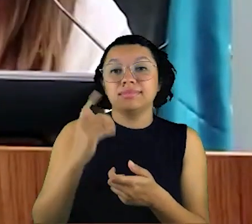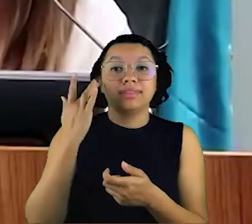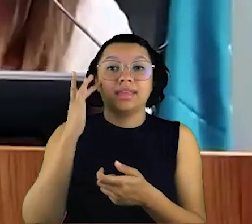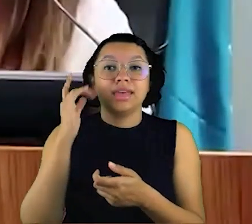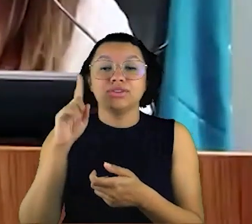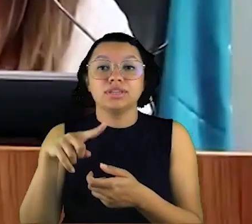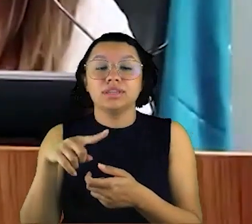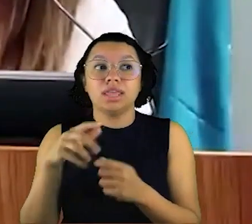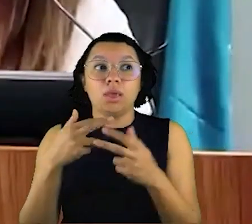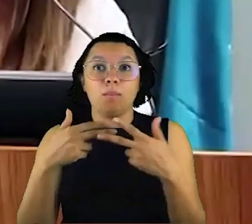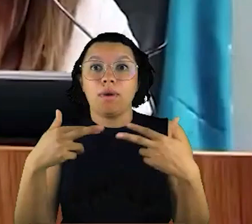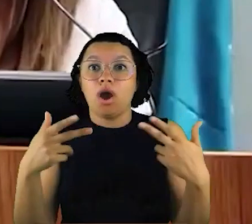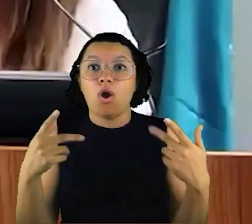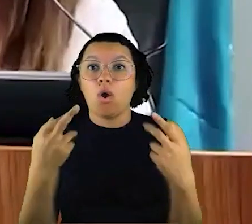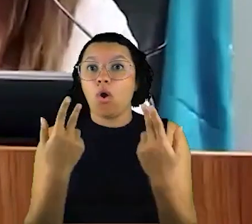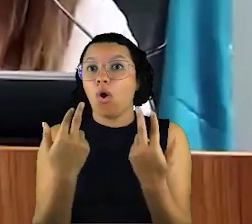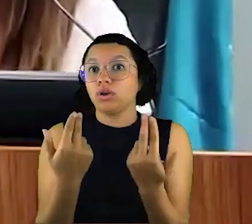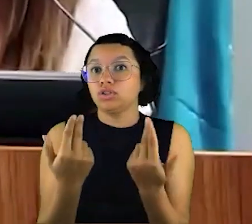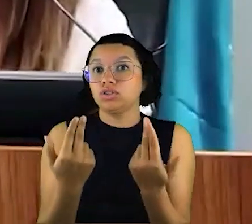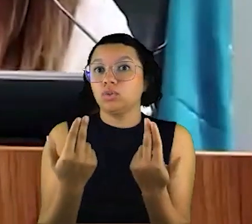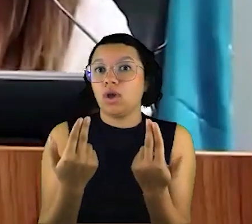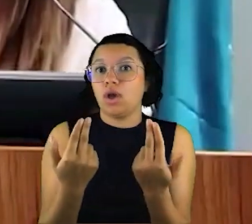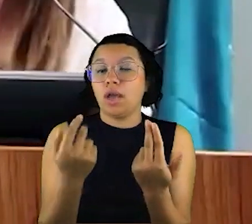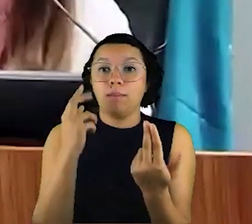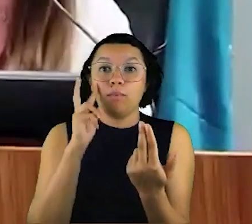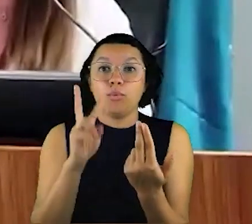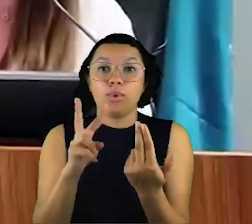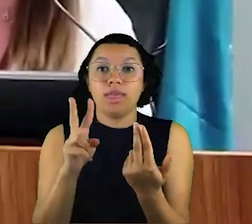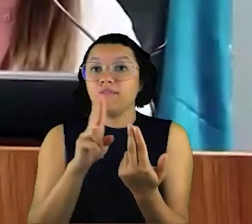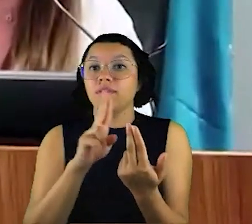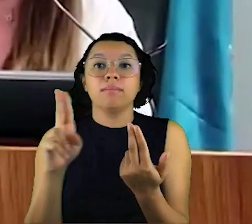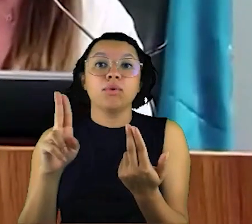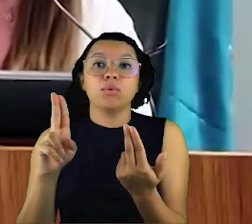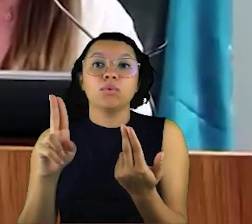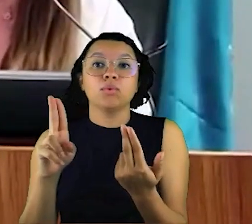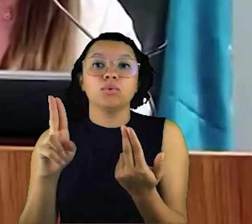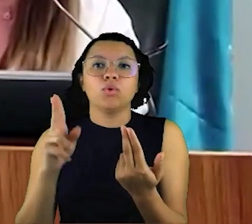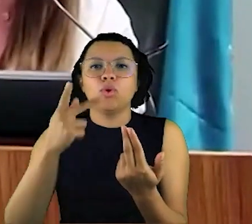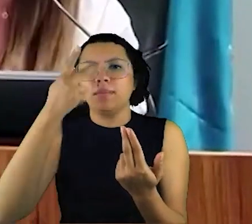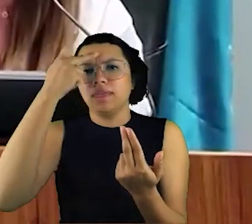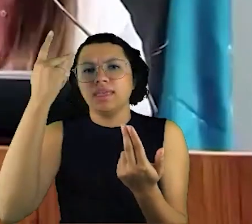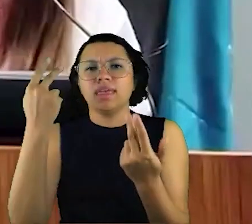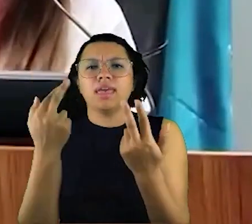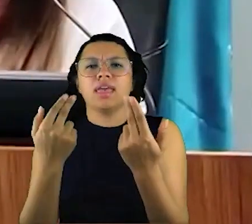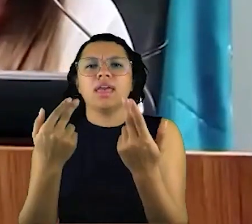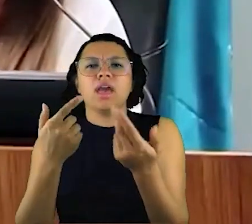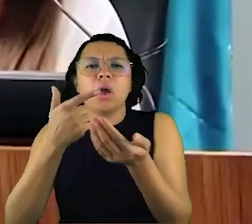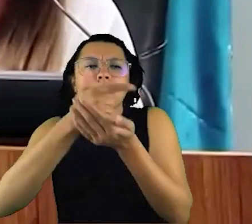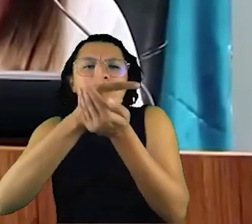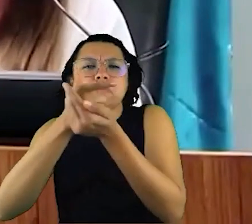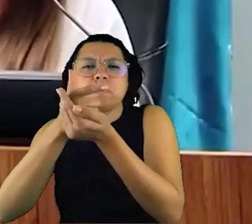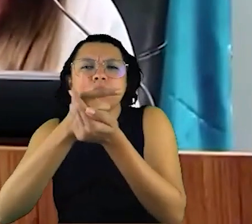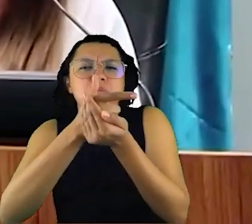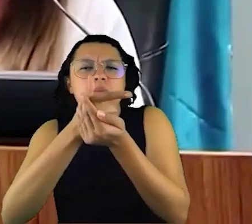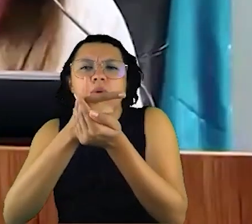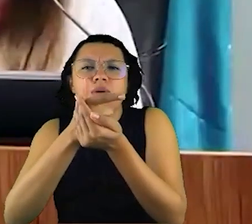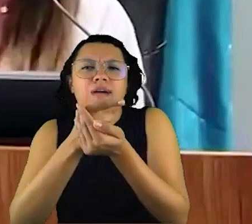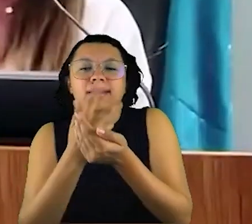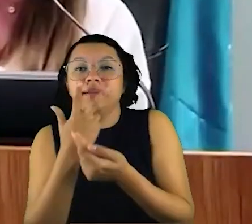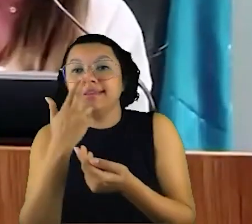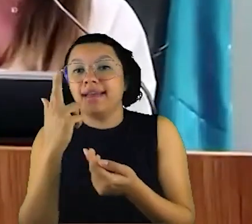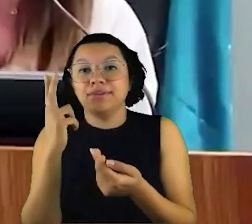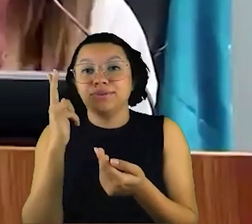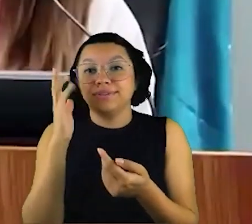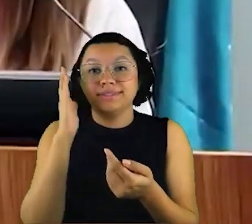sabe? Ele acha que é uma coisa tipo. Porque Assim, ele vê pelo nome, né? Sniper é aquele tirador de elite que vai no exatamente. ponto ali, então ele acha